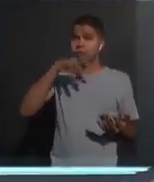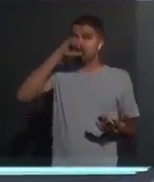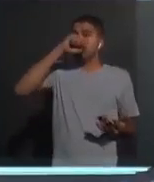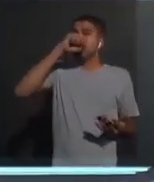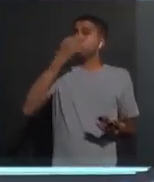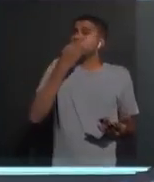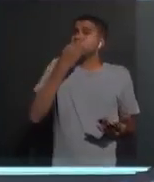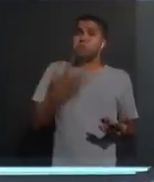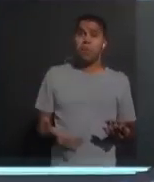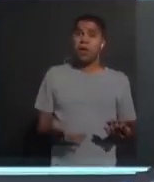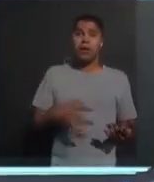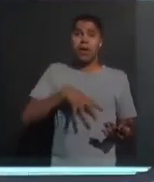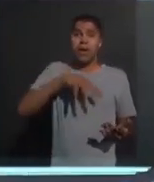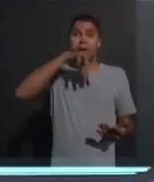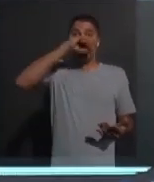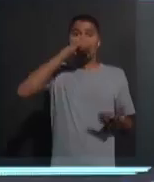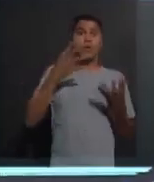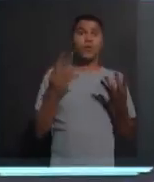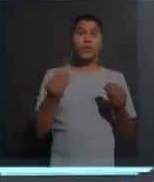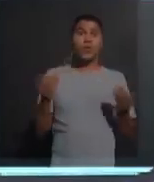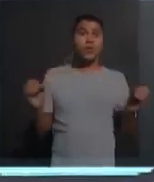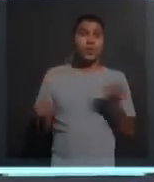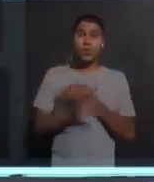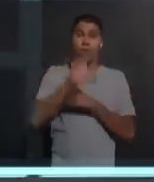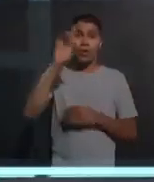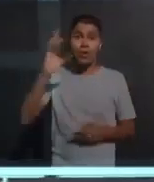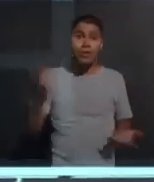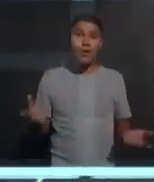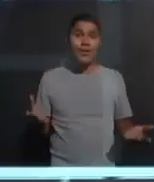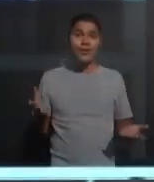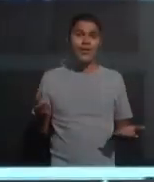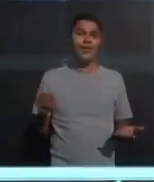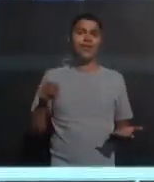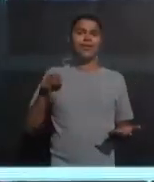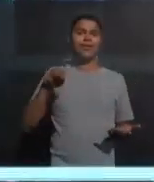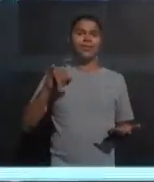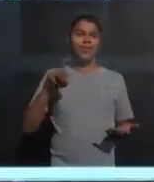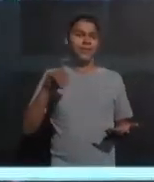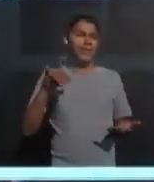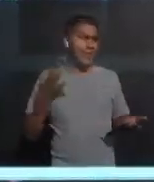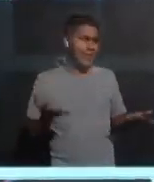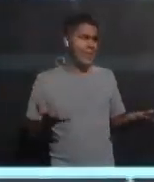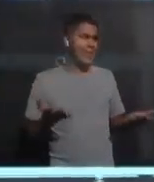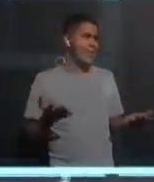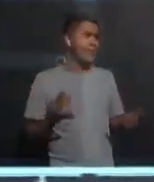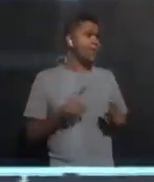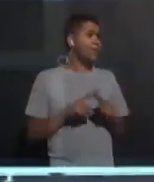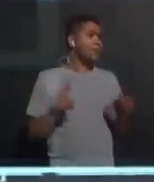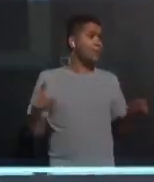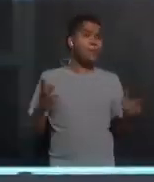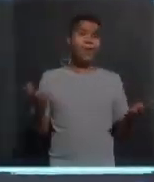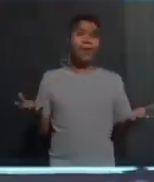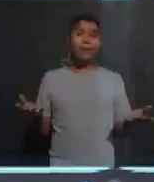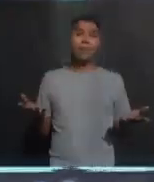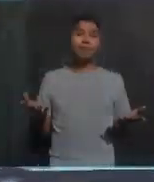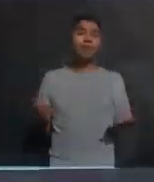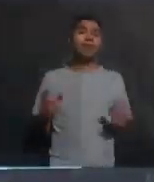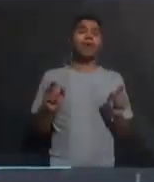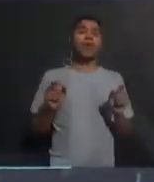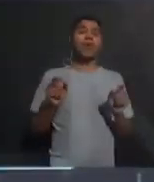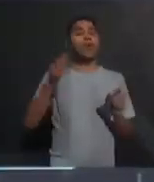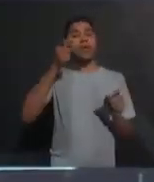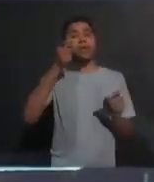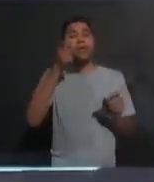espero muito glória a deus ele me adora né ele me olha só o que interessa